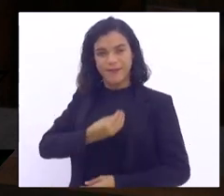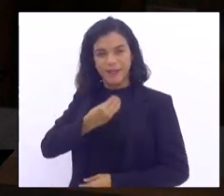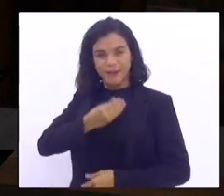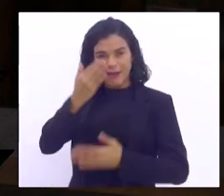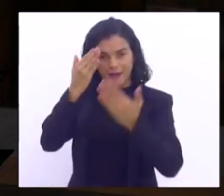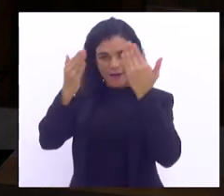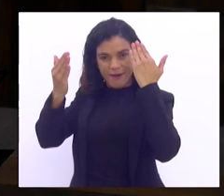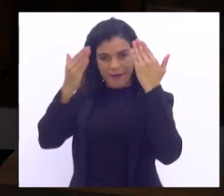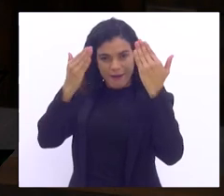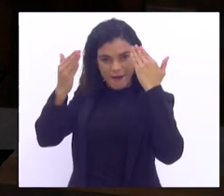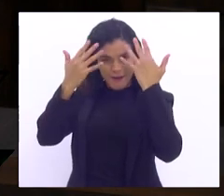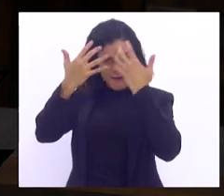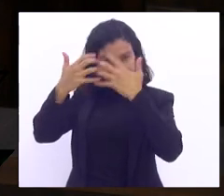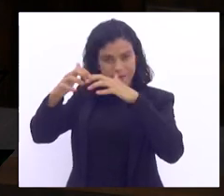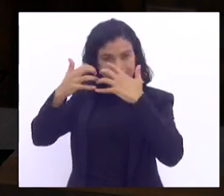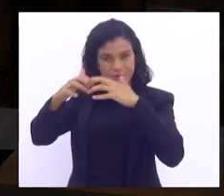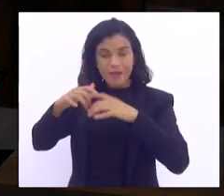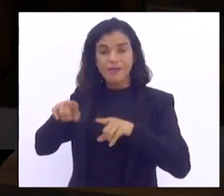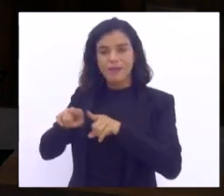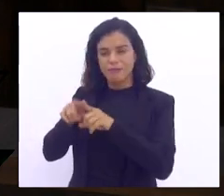direito à igualdade.